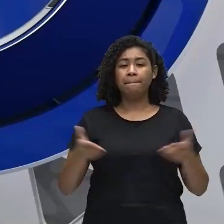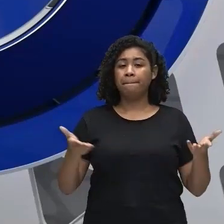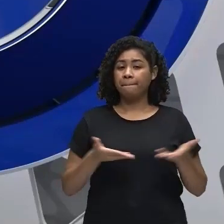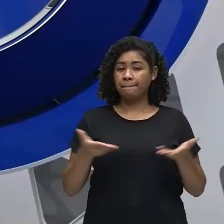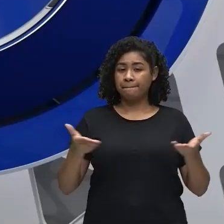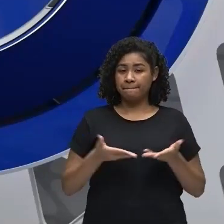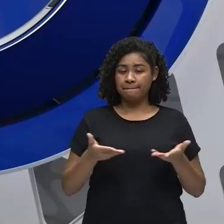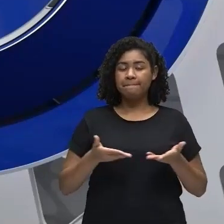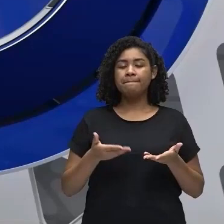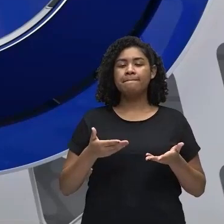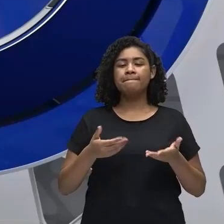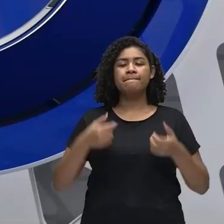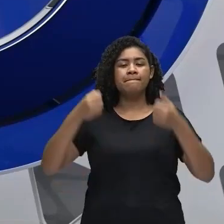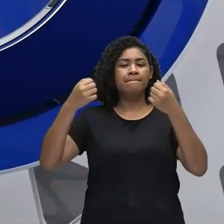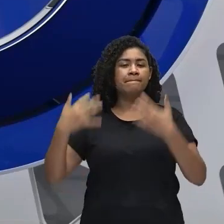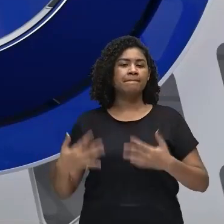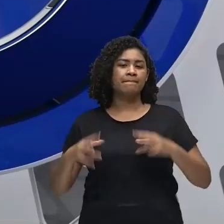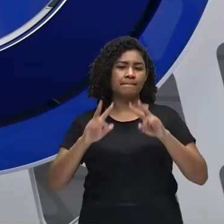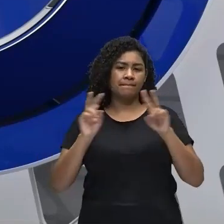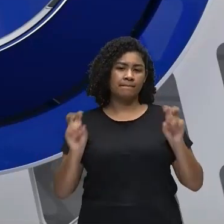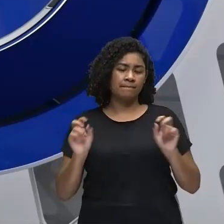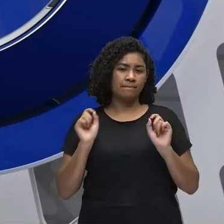nós vamos conhecer as relações